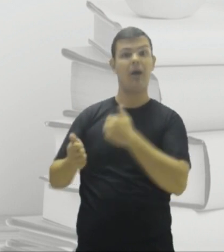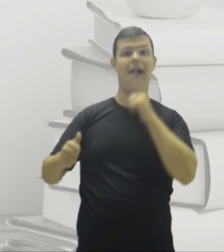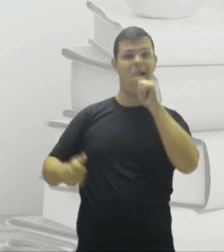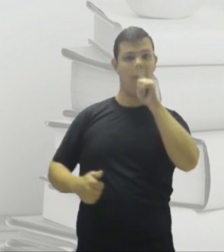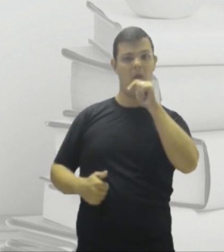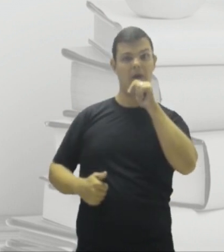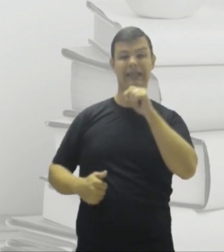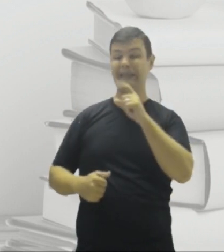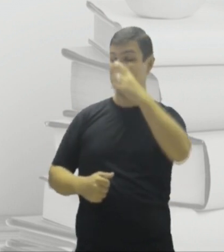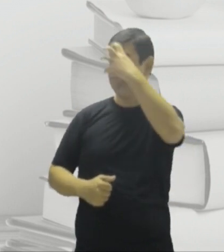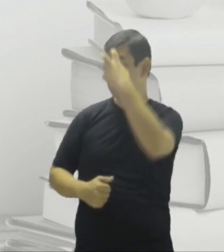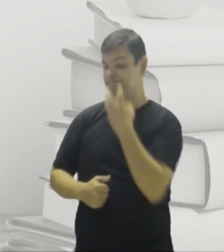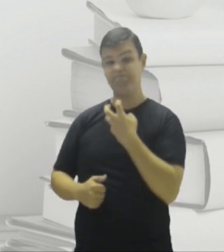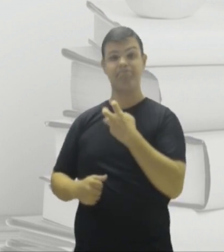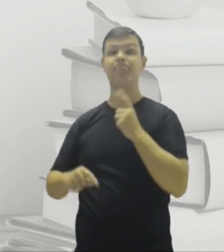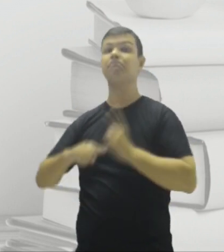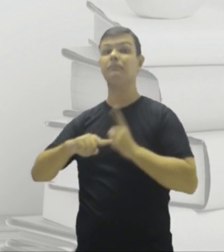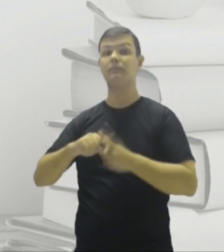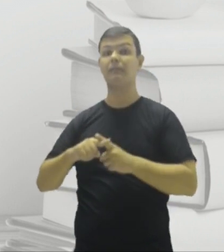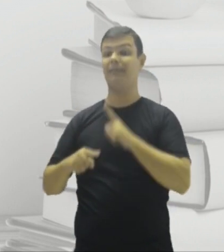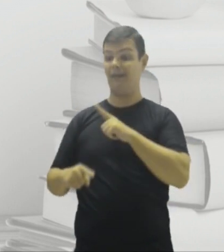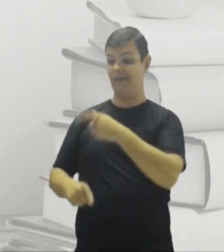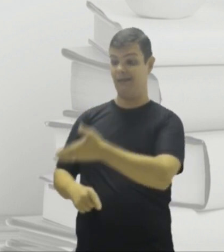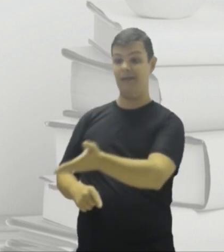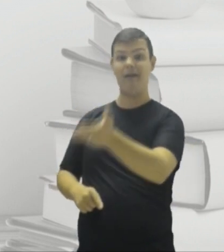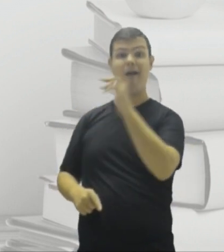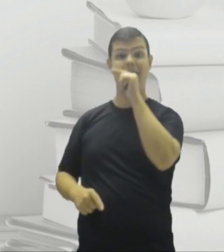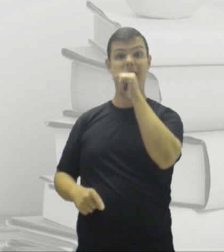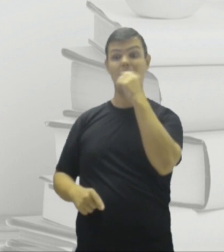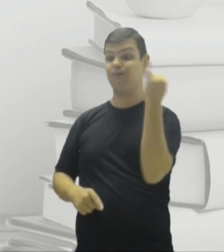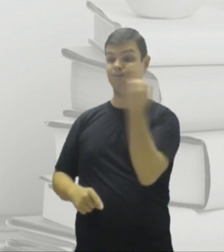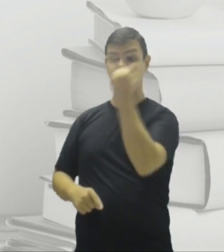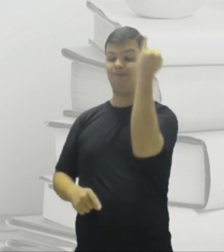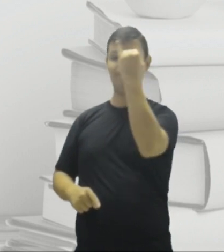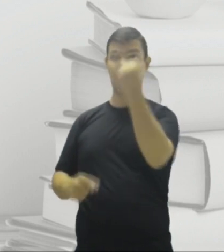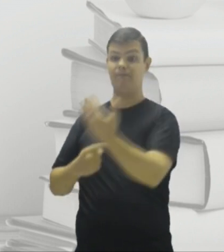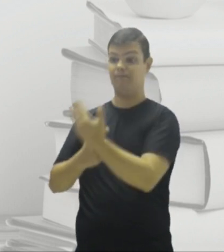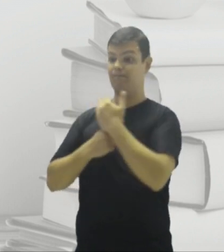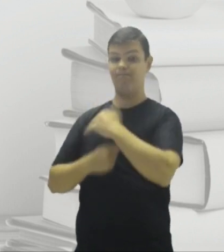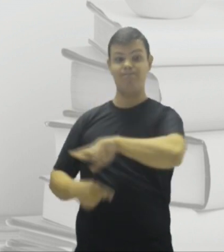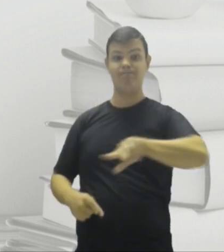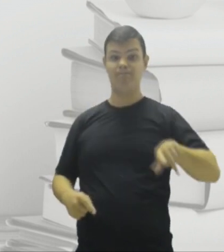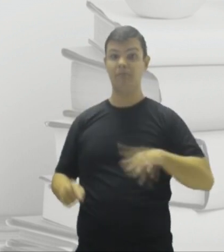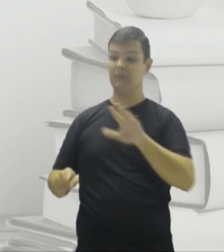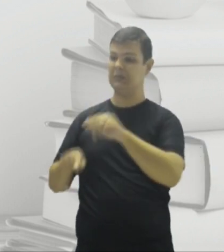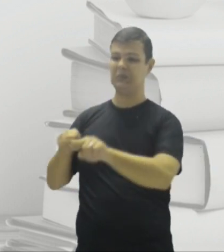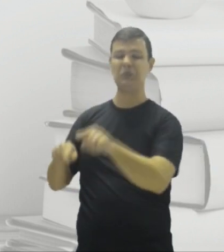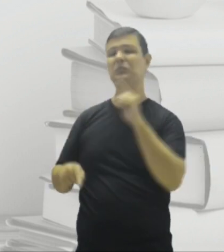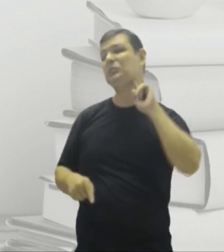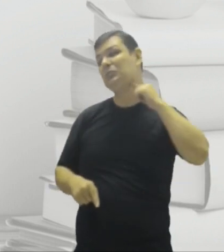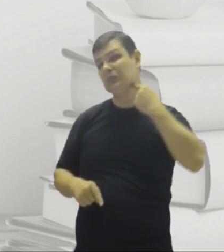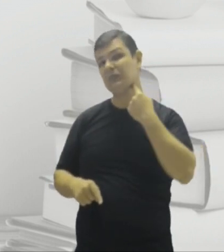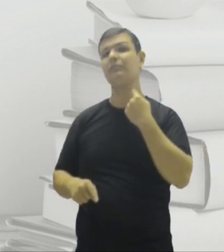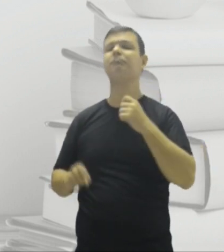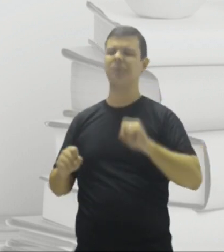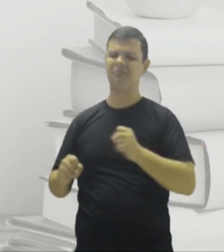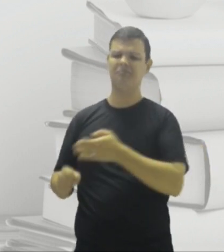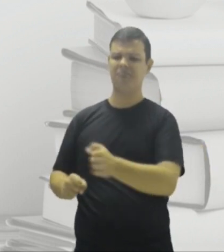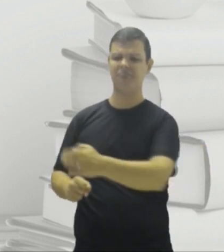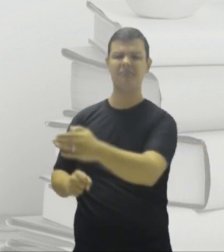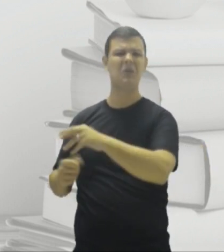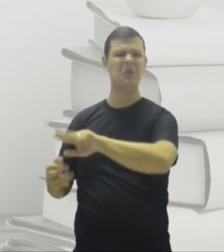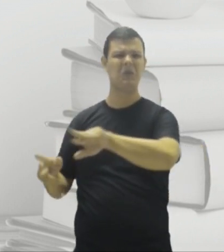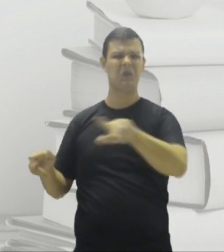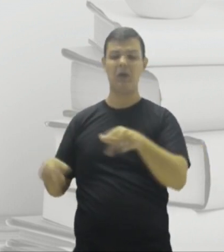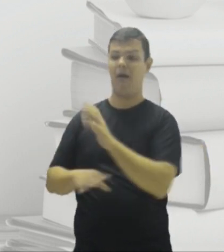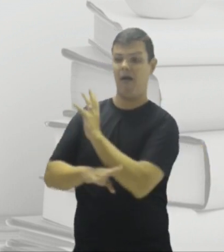um dos mais graves problemas ambientais, pois afeta a disponibilidade de um dos mais importantes recursos naturais, além de causar a morte de